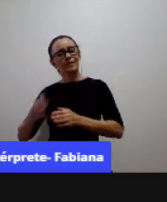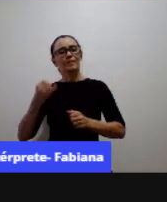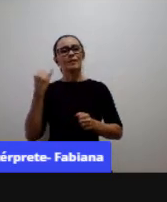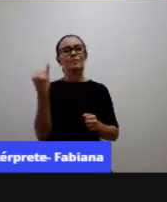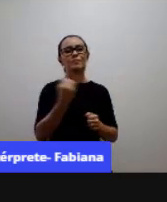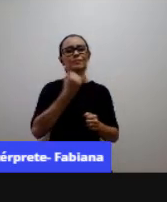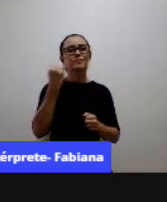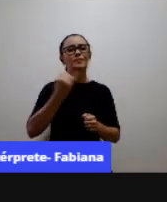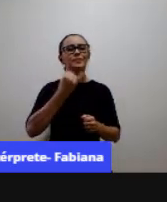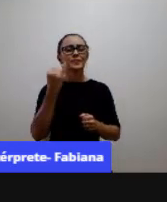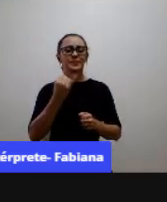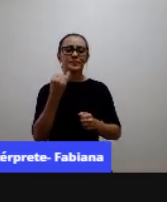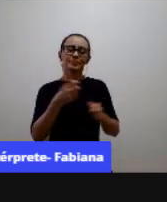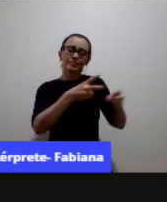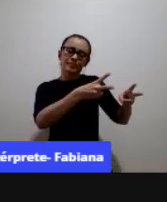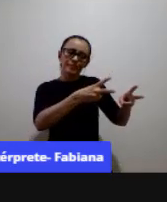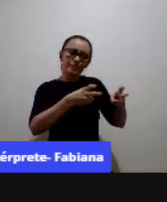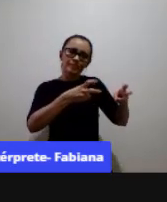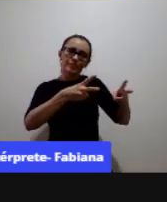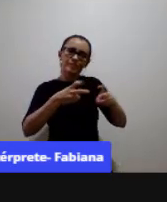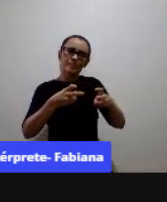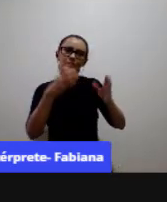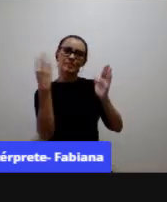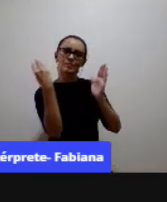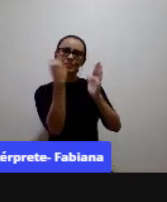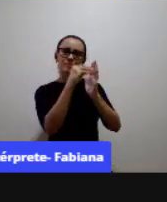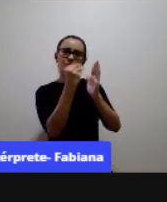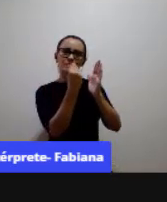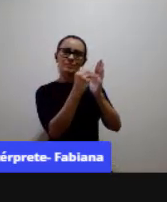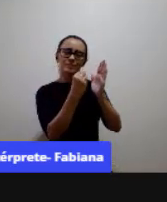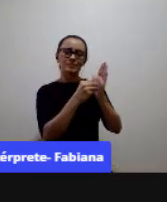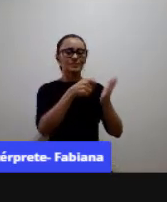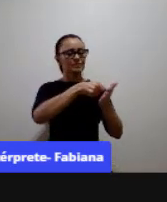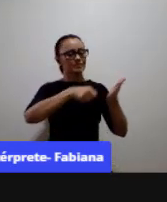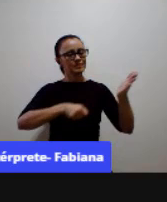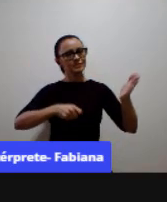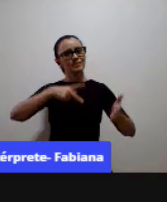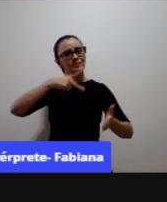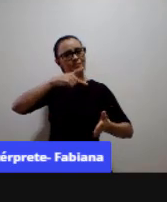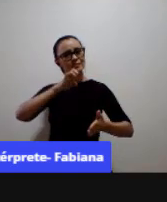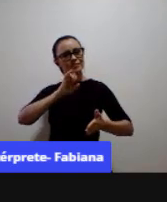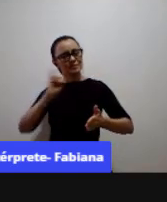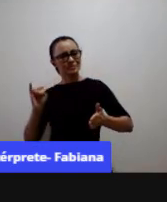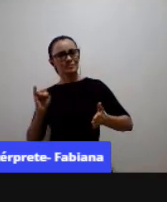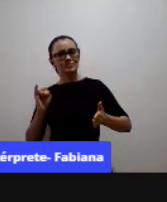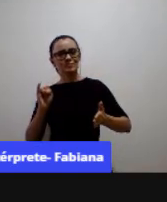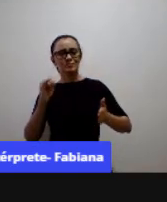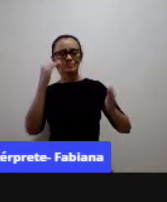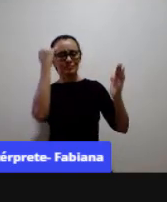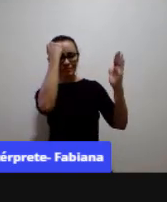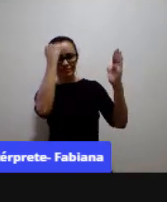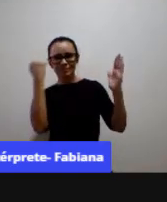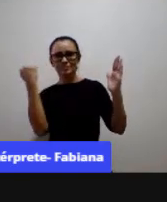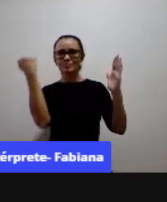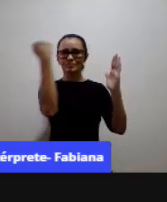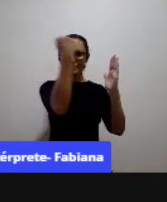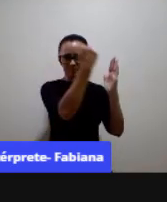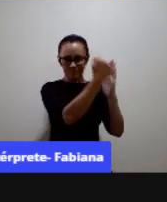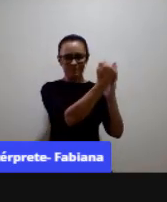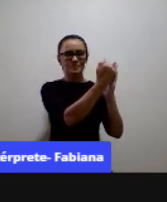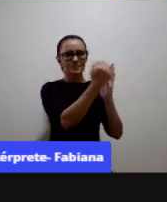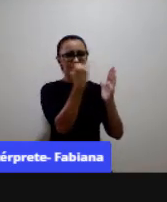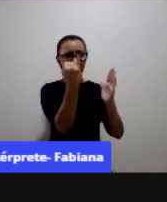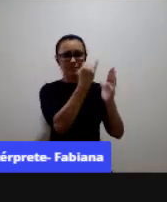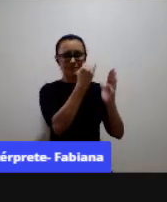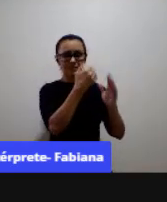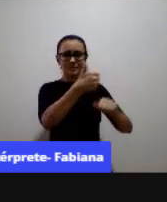toda a situação que você vai trazer para dentro do PEI, né? Então, respeitar esse processo é essencial para a questão da qualidade